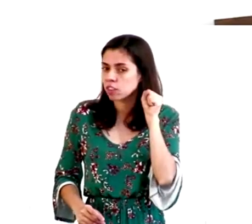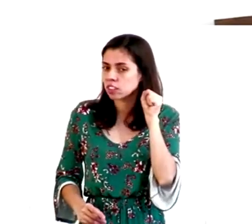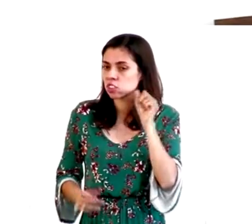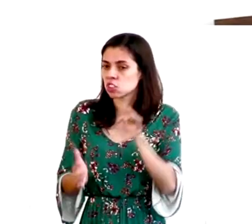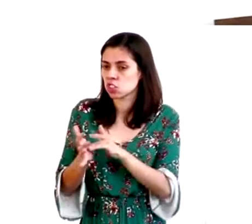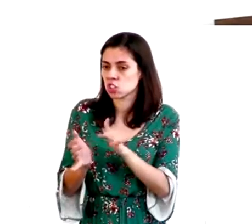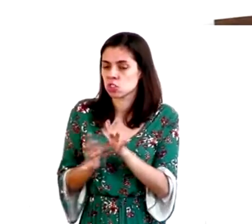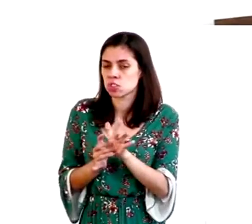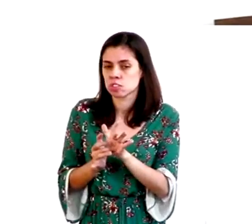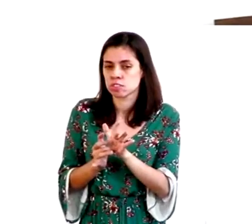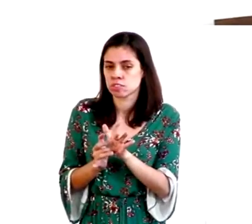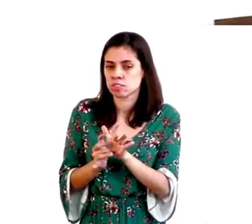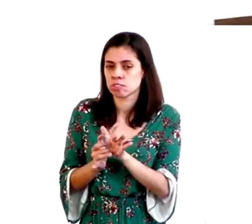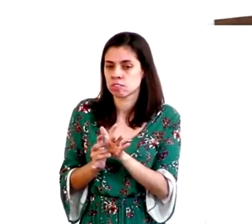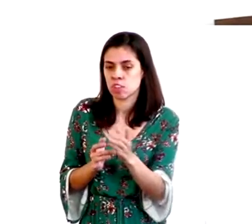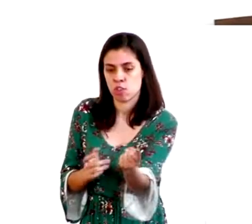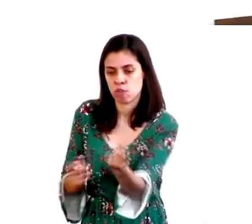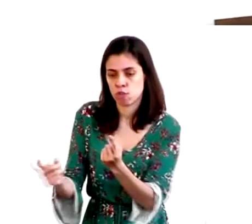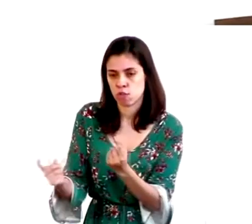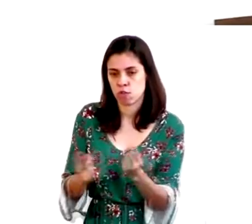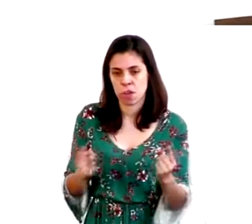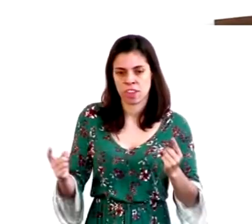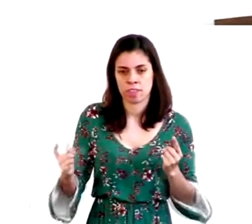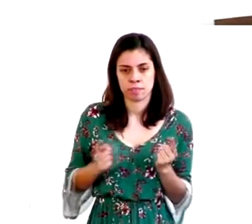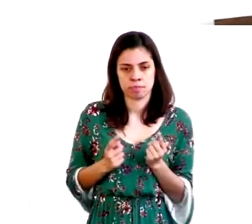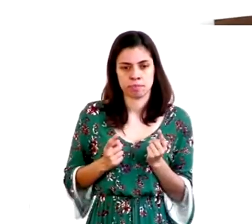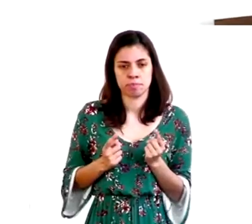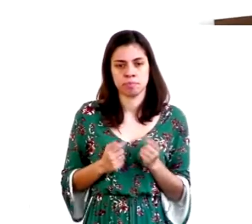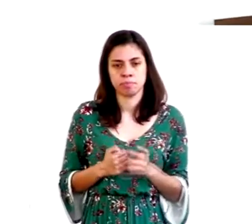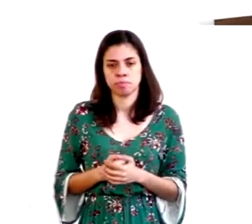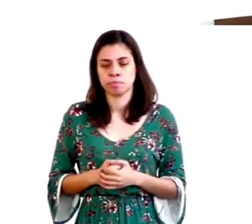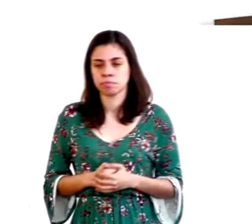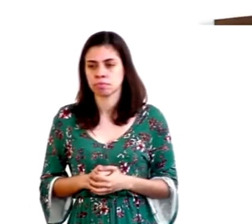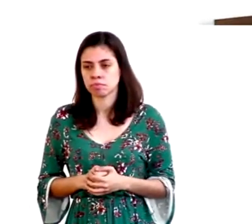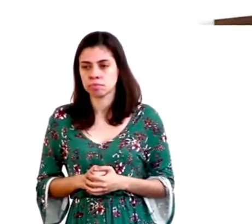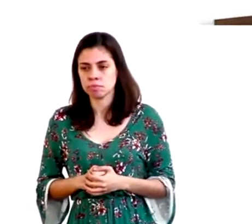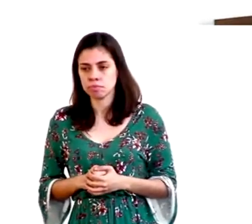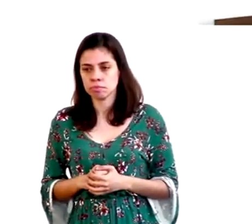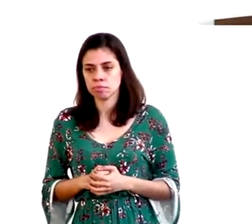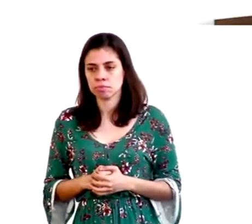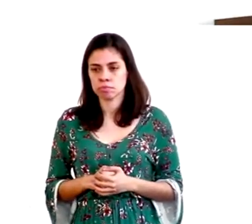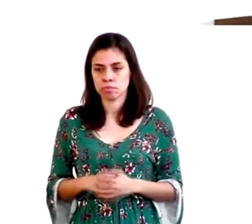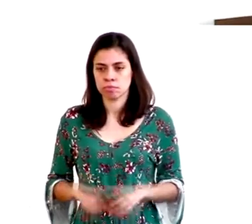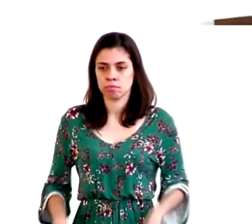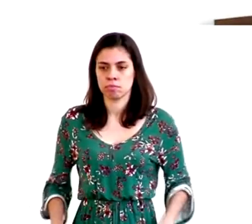são qualquer coisa, mas baseado na sua própria